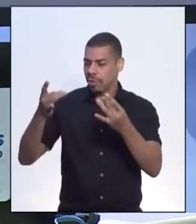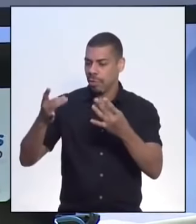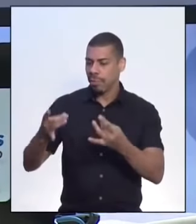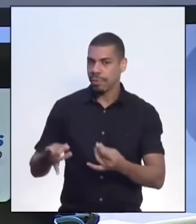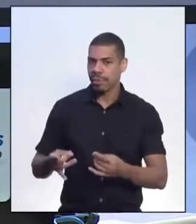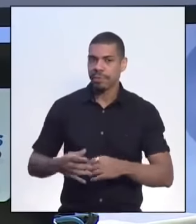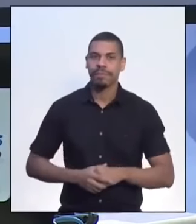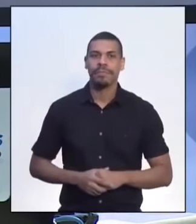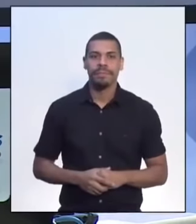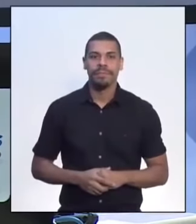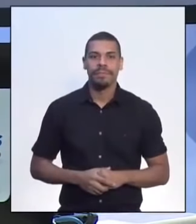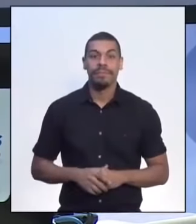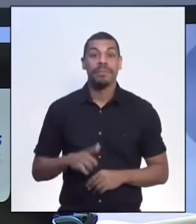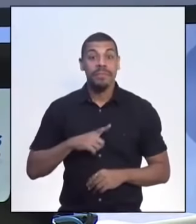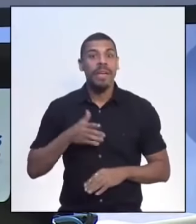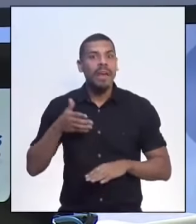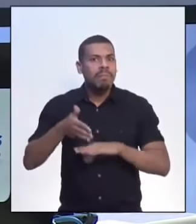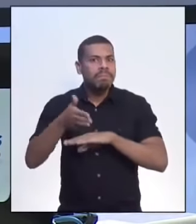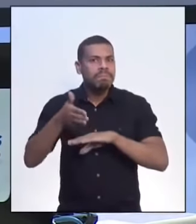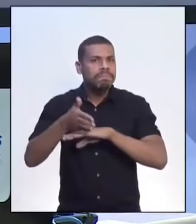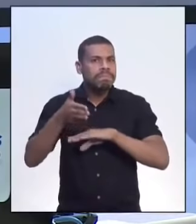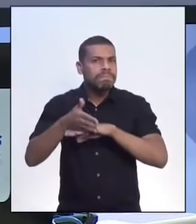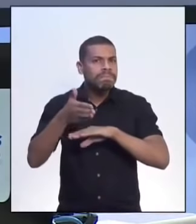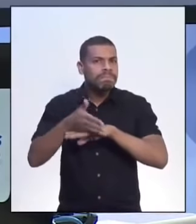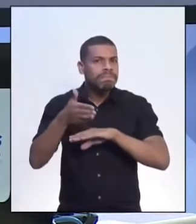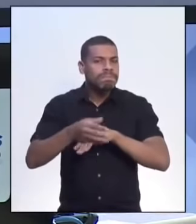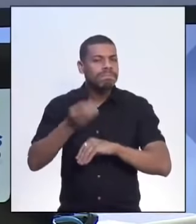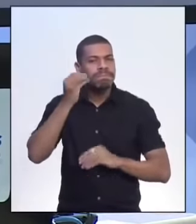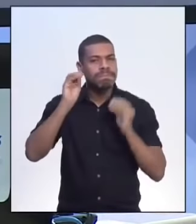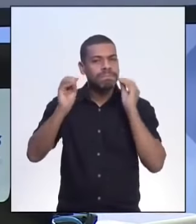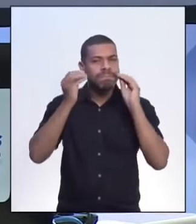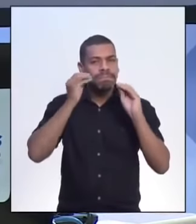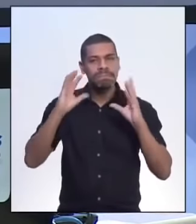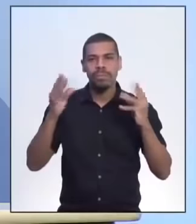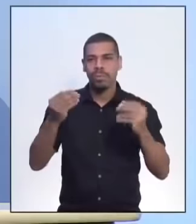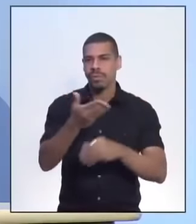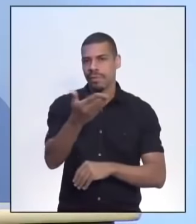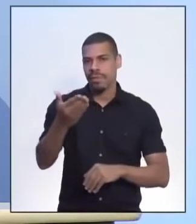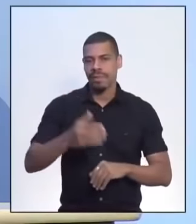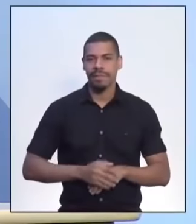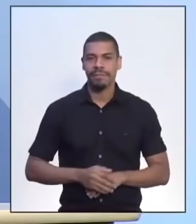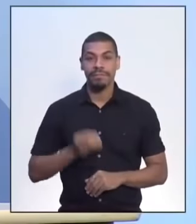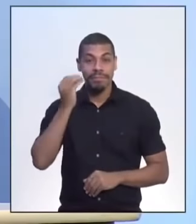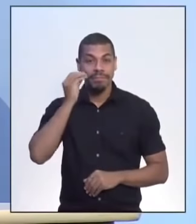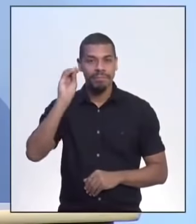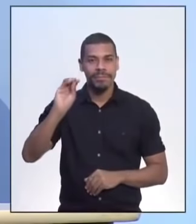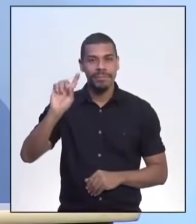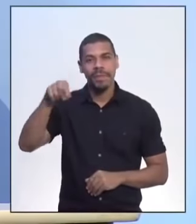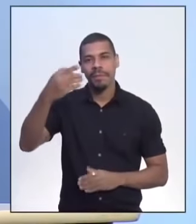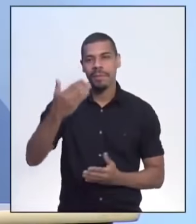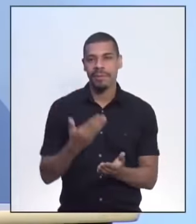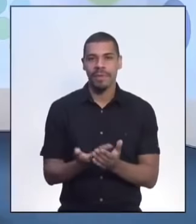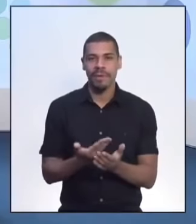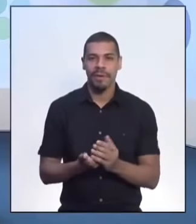chat, né? Então, para quem participou direitinho, um beijo especial no coração. Obrigada, Andréia. Beijo. Até a próxima,